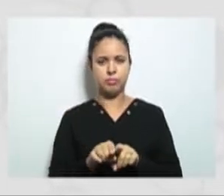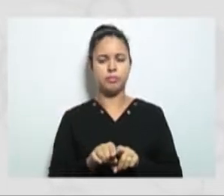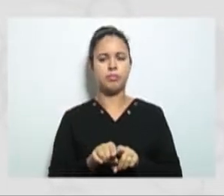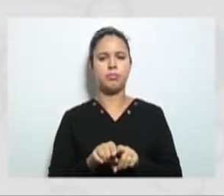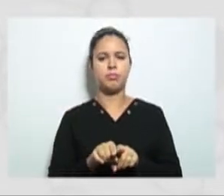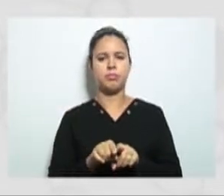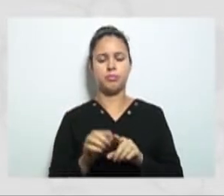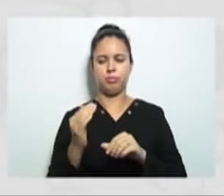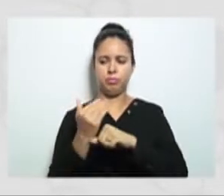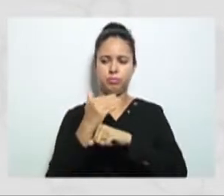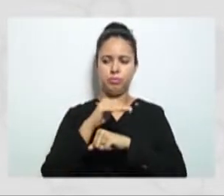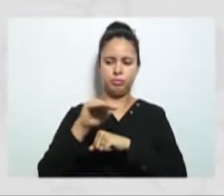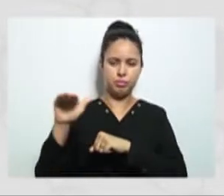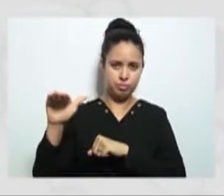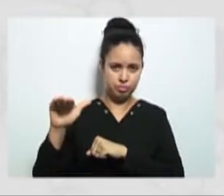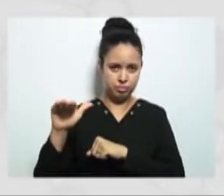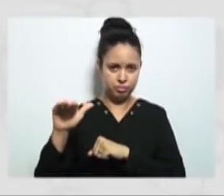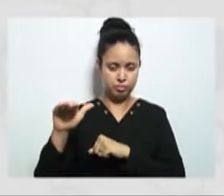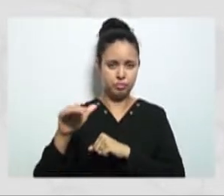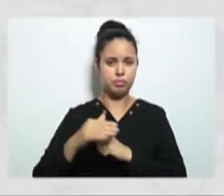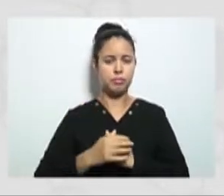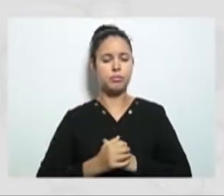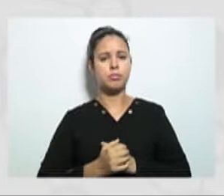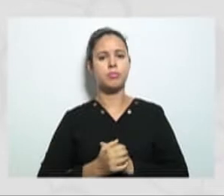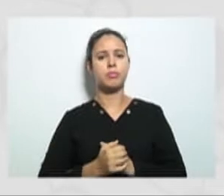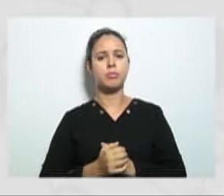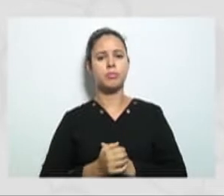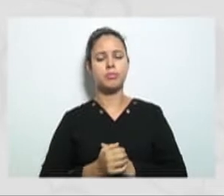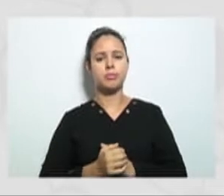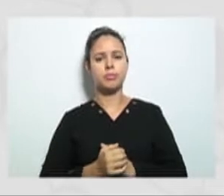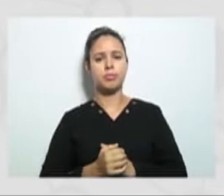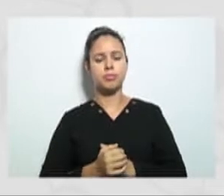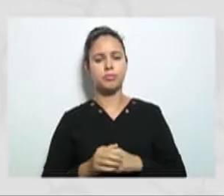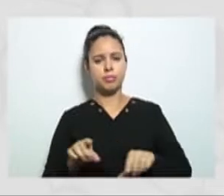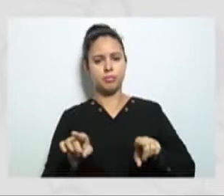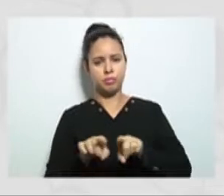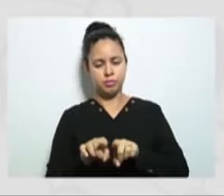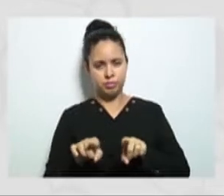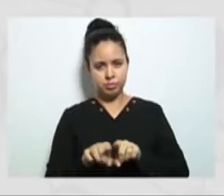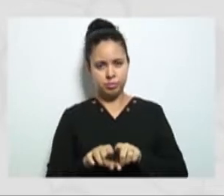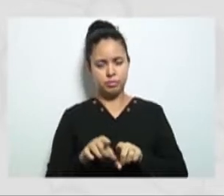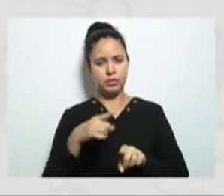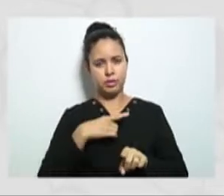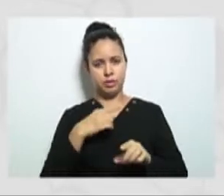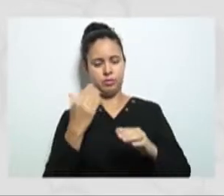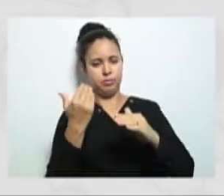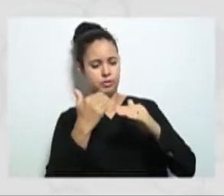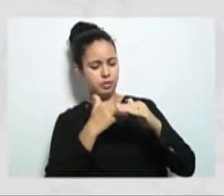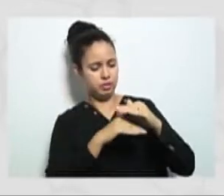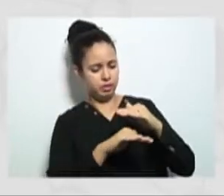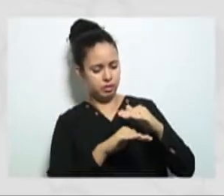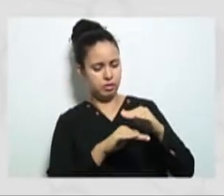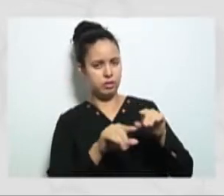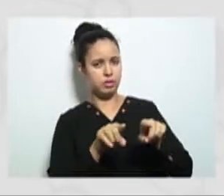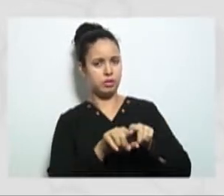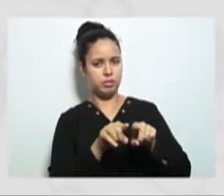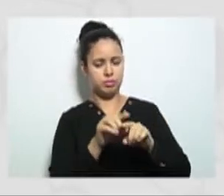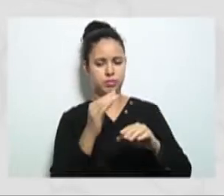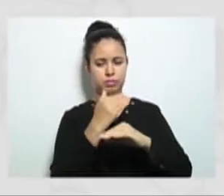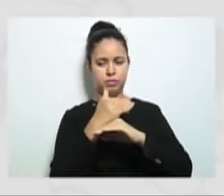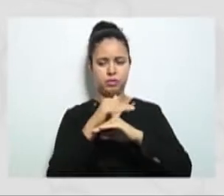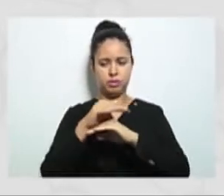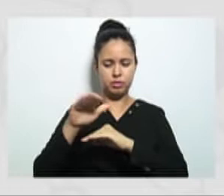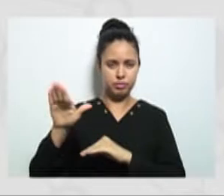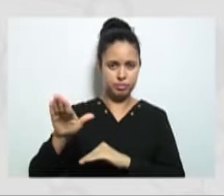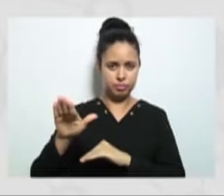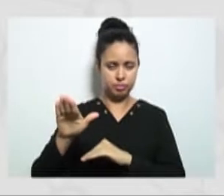de saída no nosso computador, beleza? Assim como a gente tem periféricos de entrada isoladamente, né? Só entram